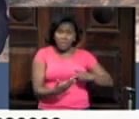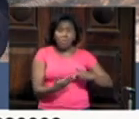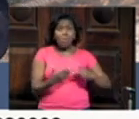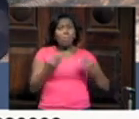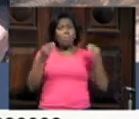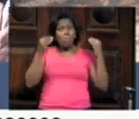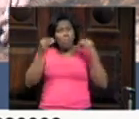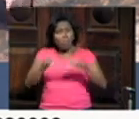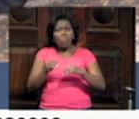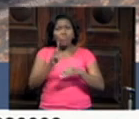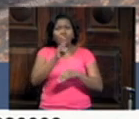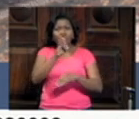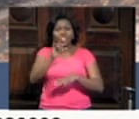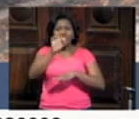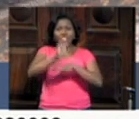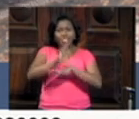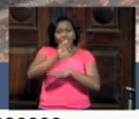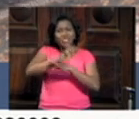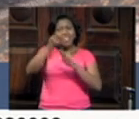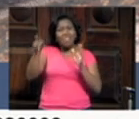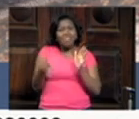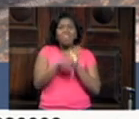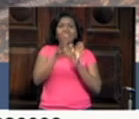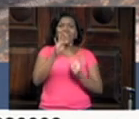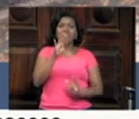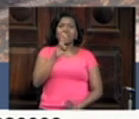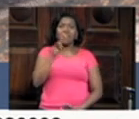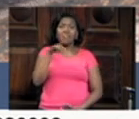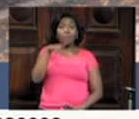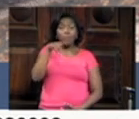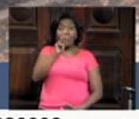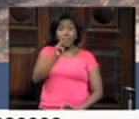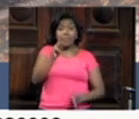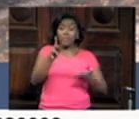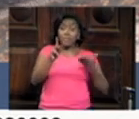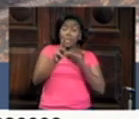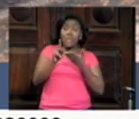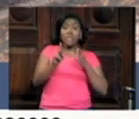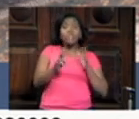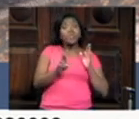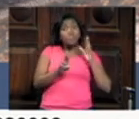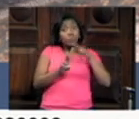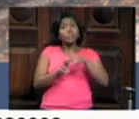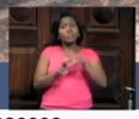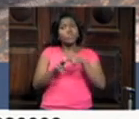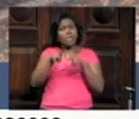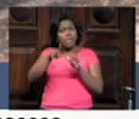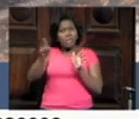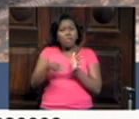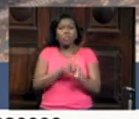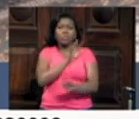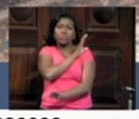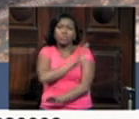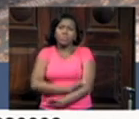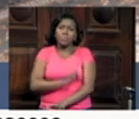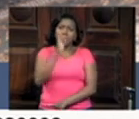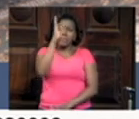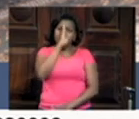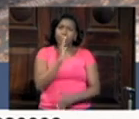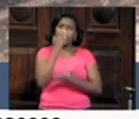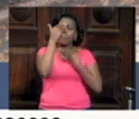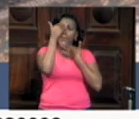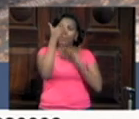o Dia Estadual do Funk para que o funk possa ser cada vez mais reconhecido como parte da cultura popular brasileira. Muito obrigado,